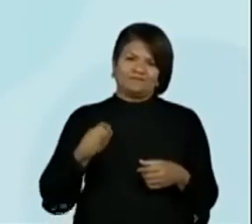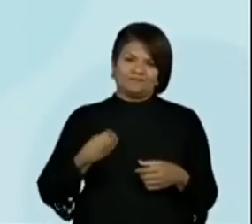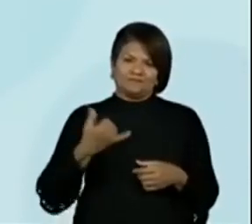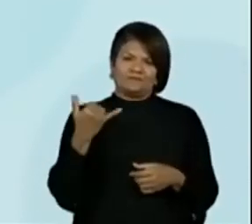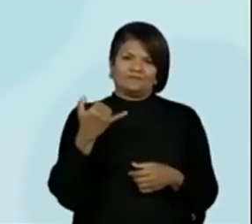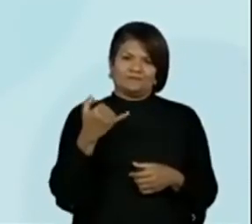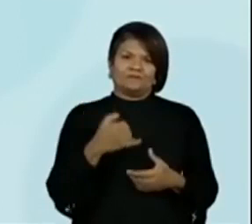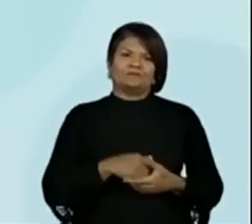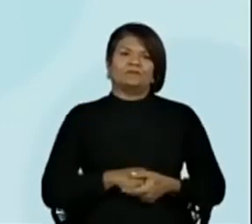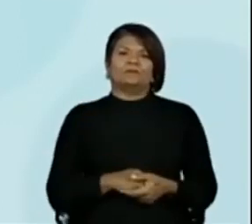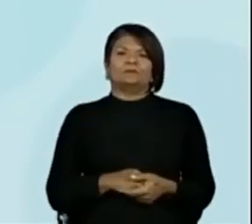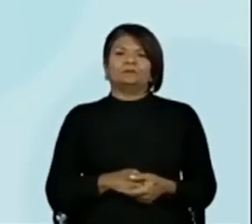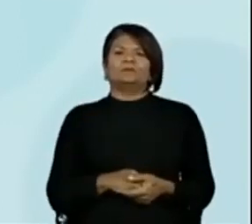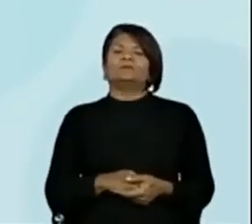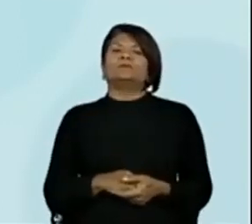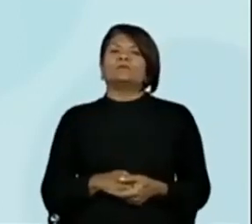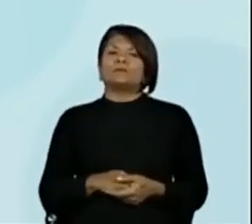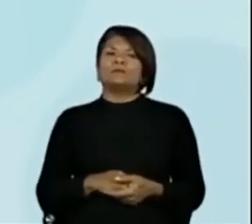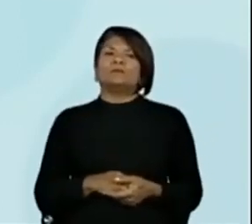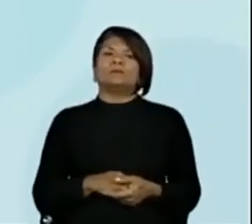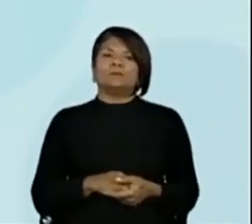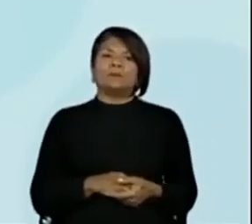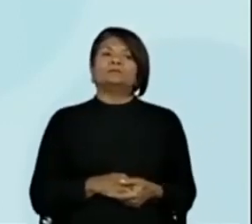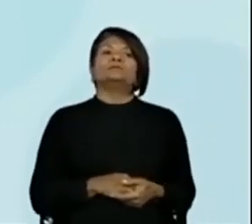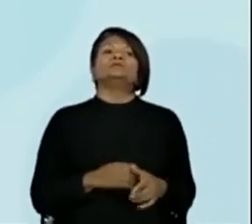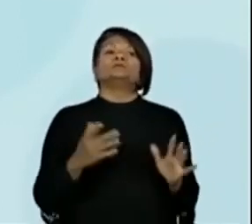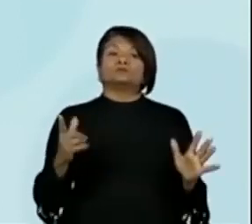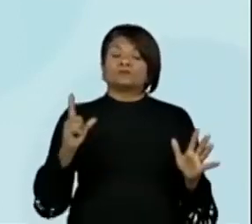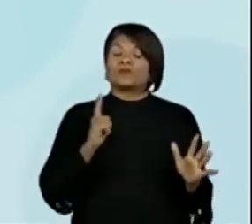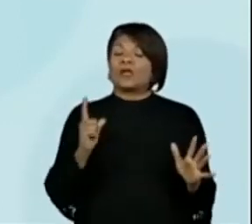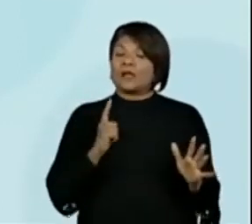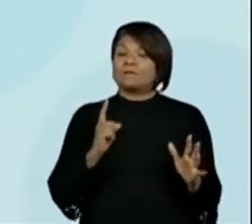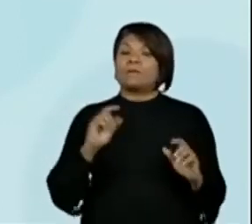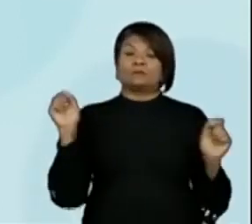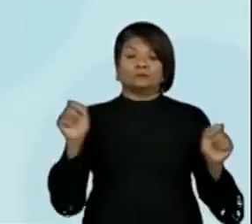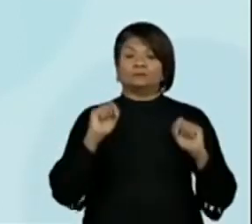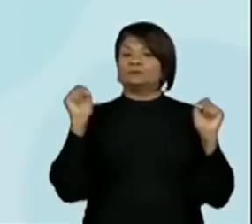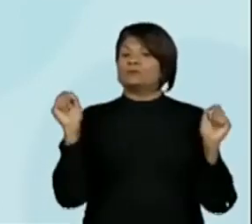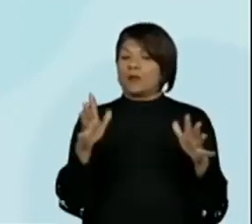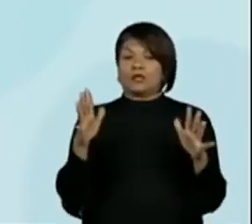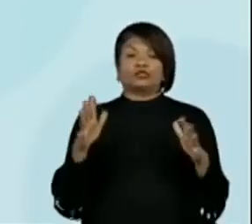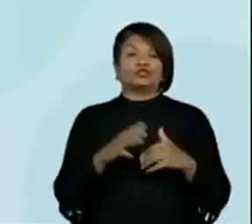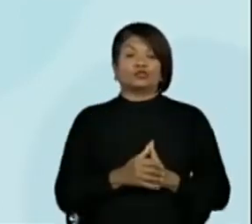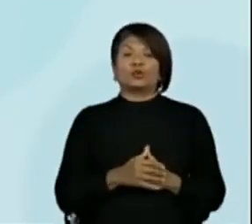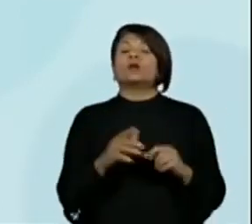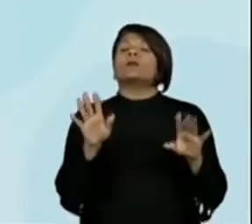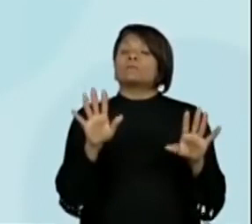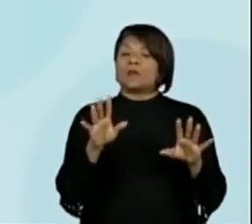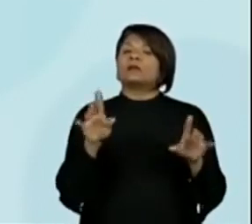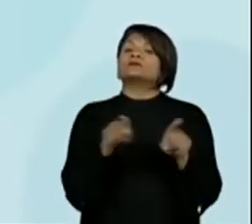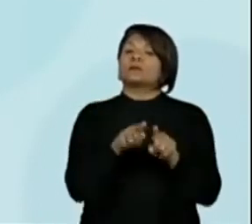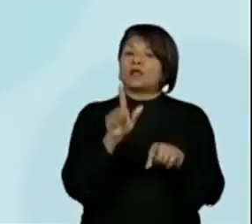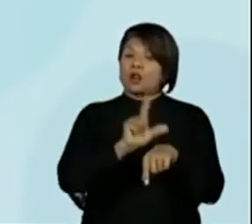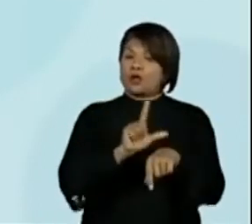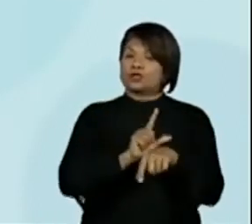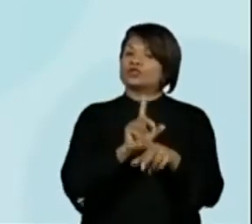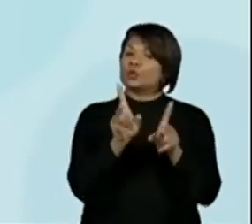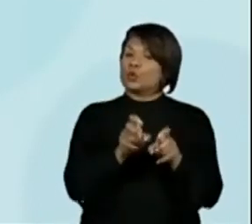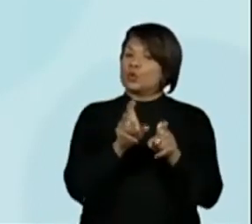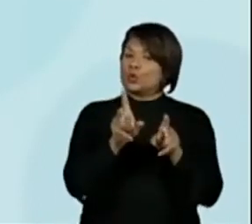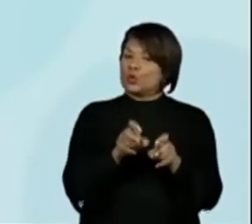eu voltar aqui, ó. Então, ó, momento mágico para as crianças, mas também lucros para as nossas